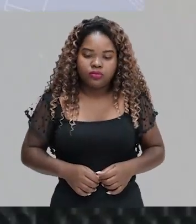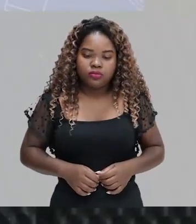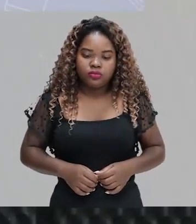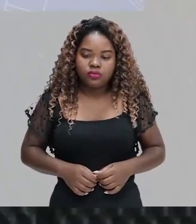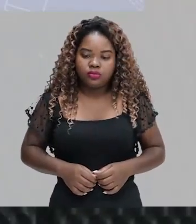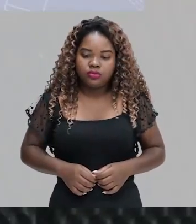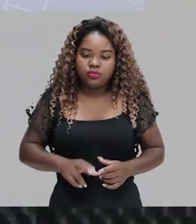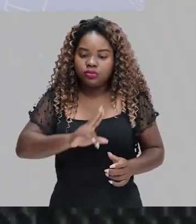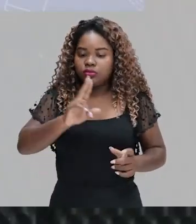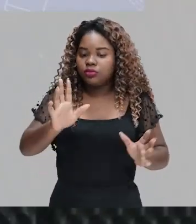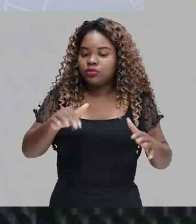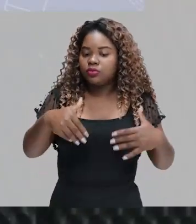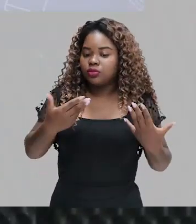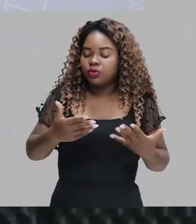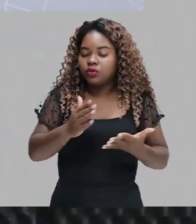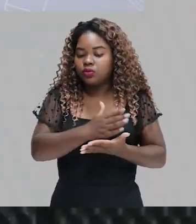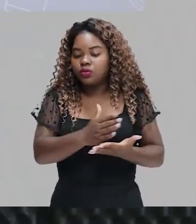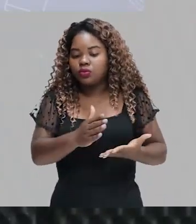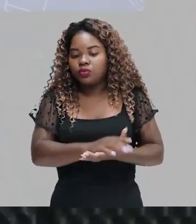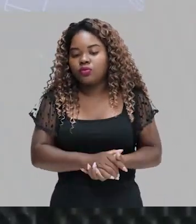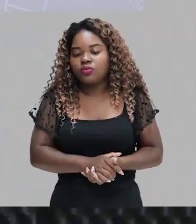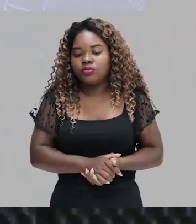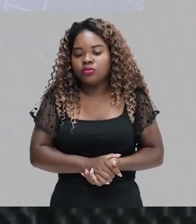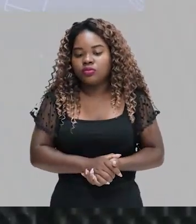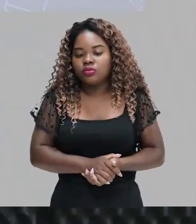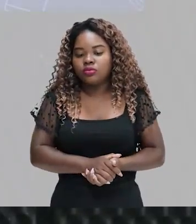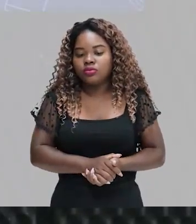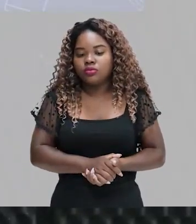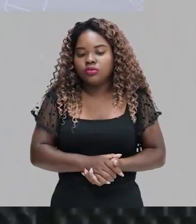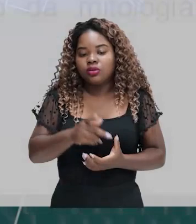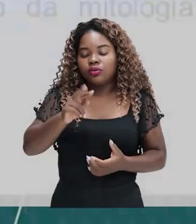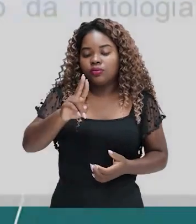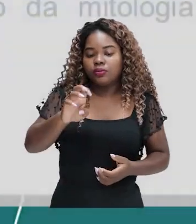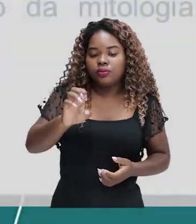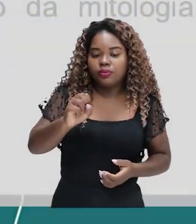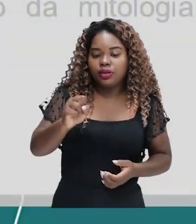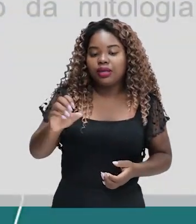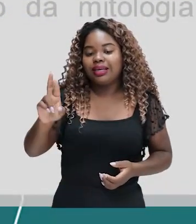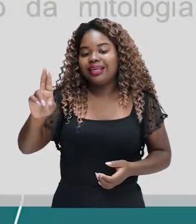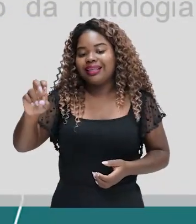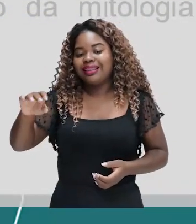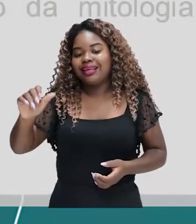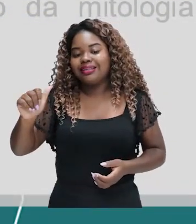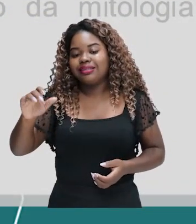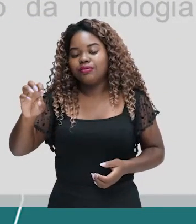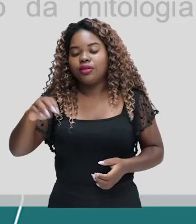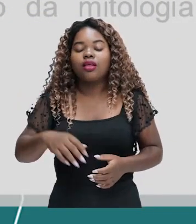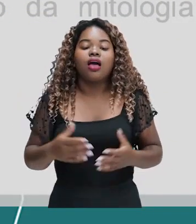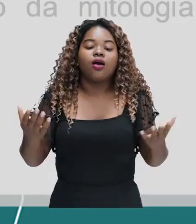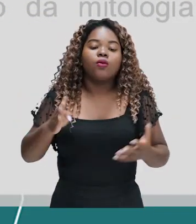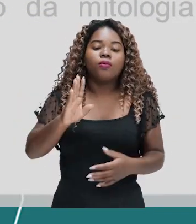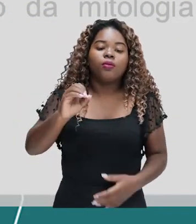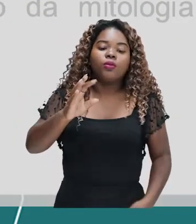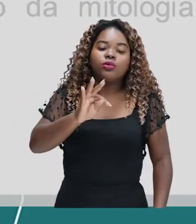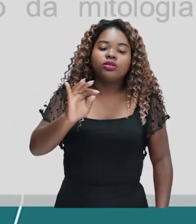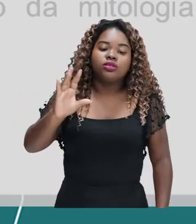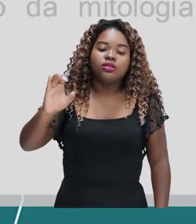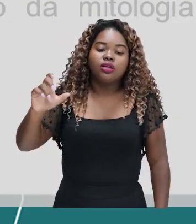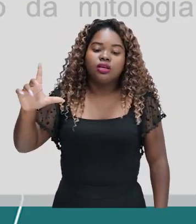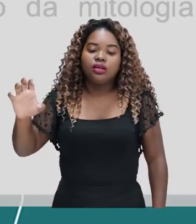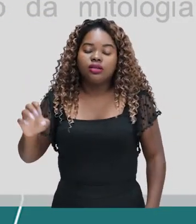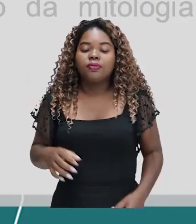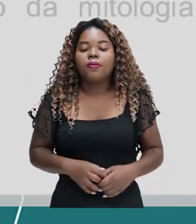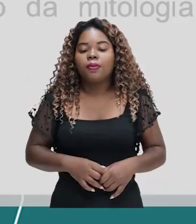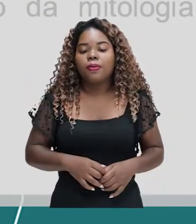ele é chamado ali do início do Renascimento, do final do pré-Renascimento. Botticelli. Botticelli é um